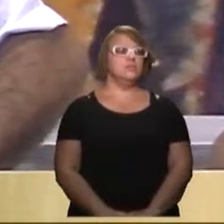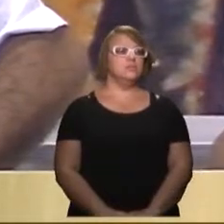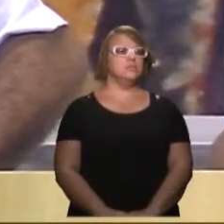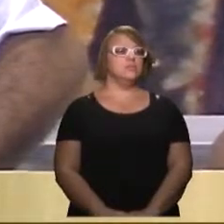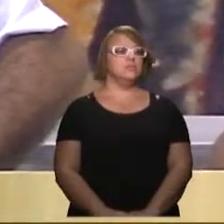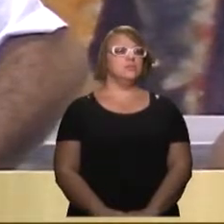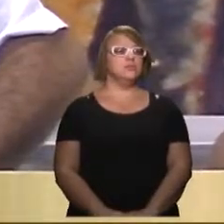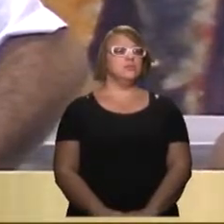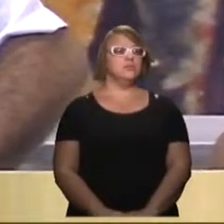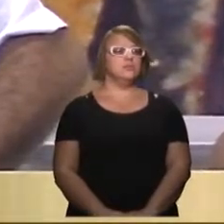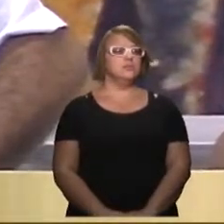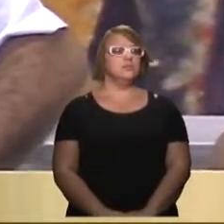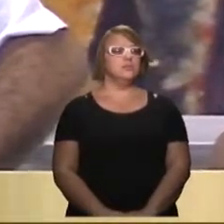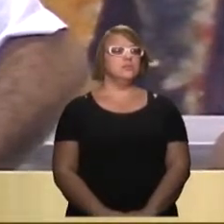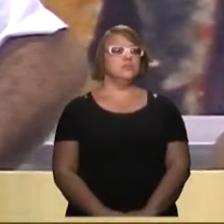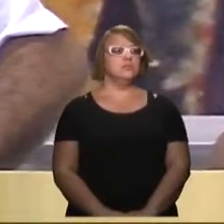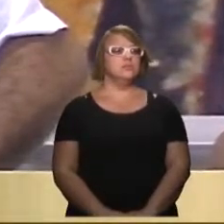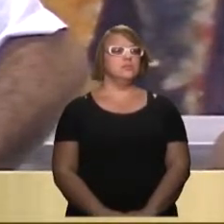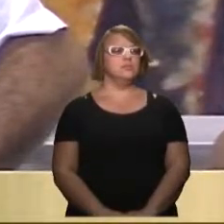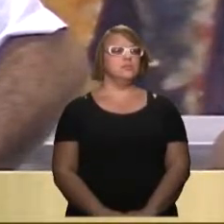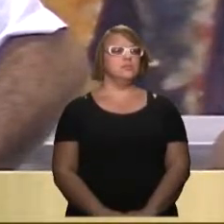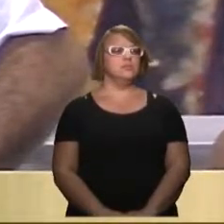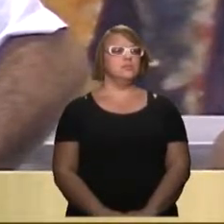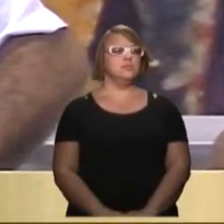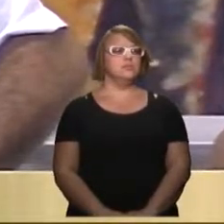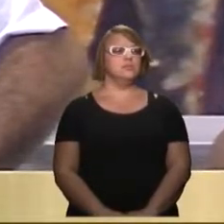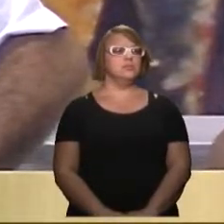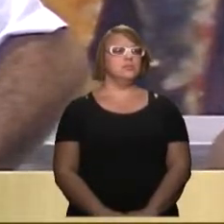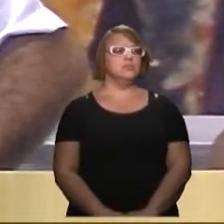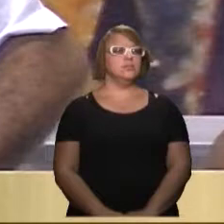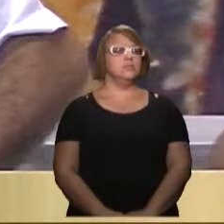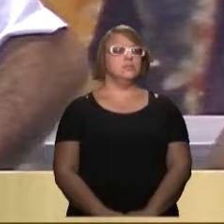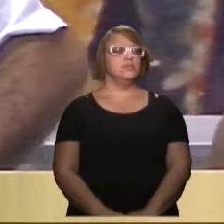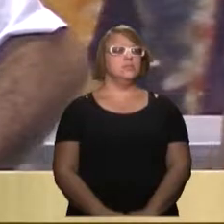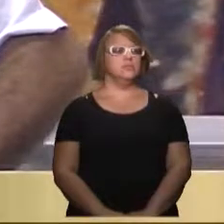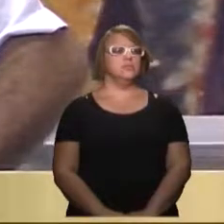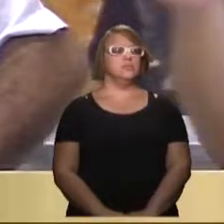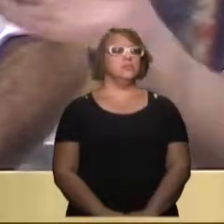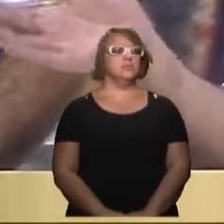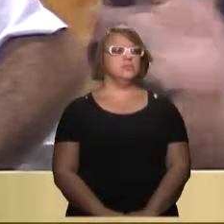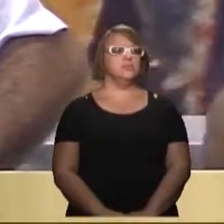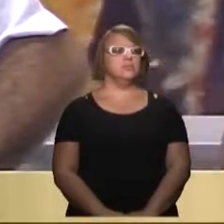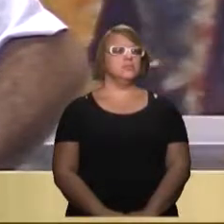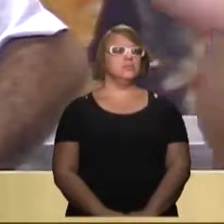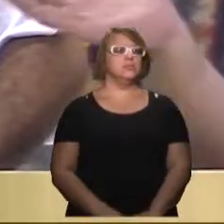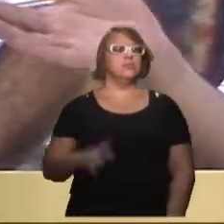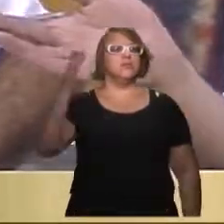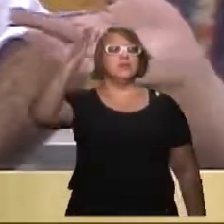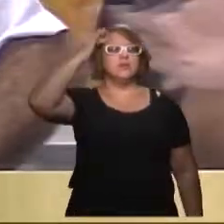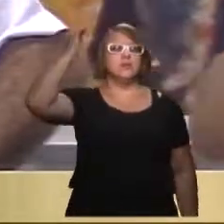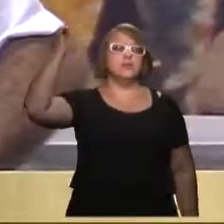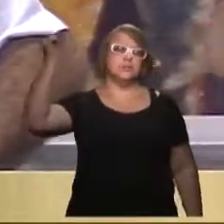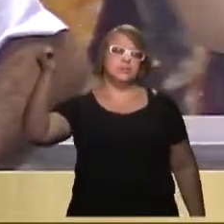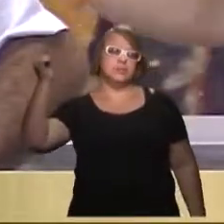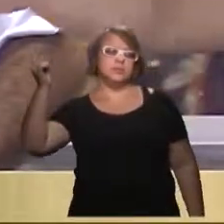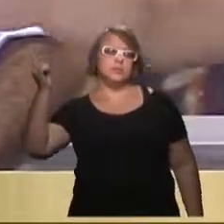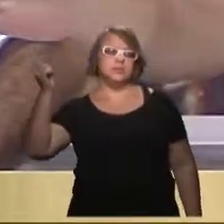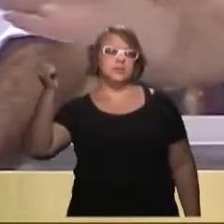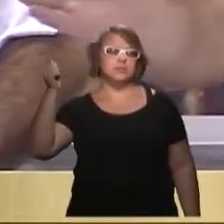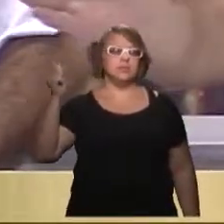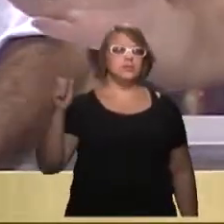dar uma limpada nessa pauta. Então, essa semana nós vamos marcar uma extraordinária. Amanhã cedo a gente conversa com os vereadores, até